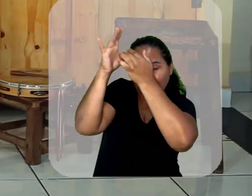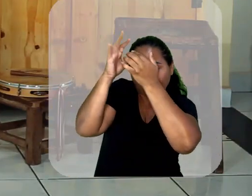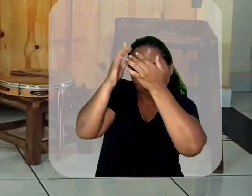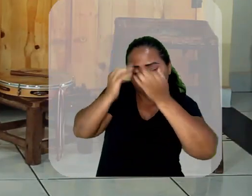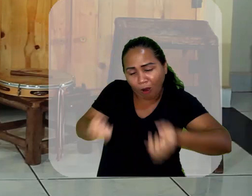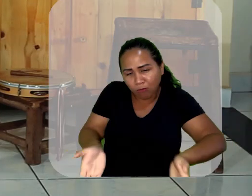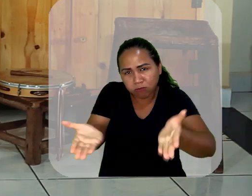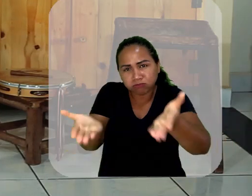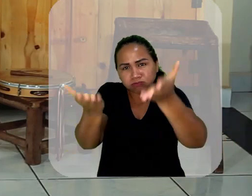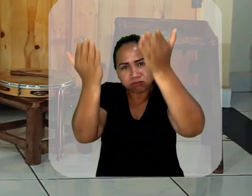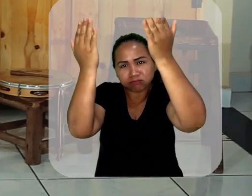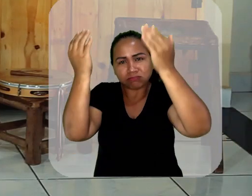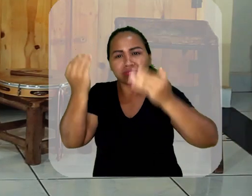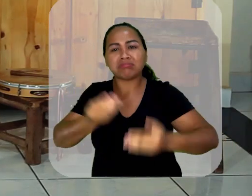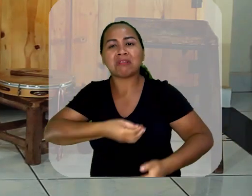vida adiante.